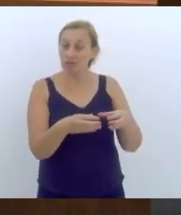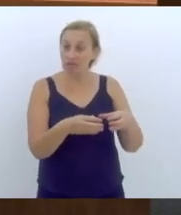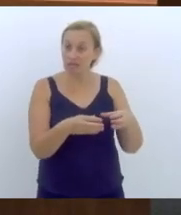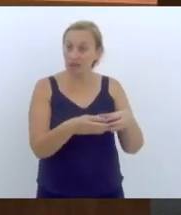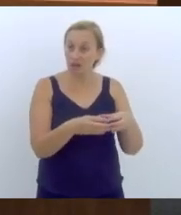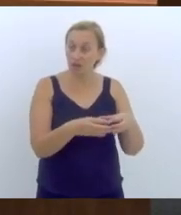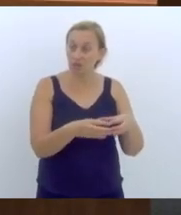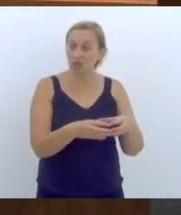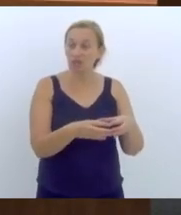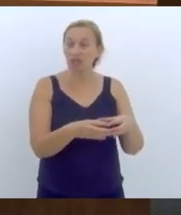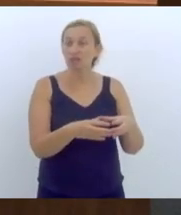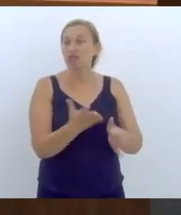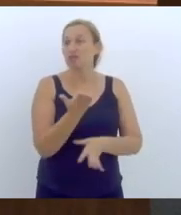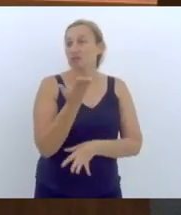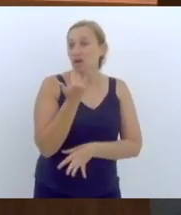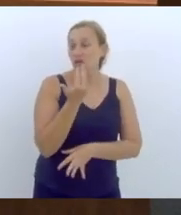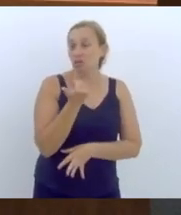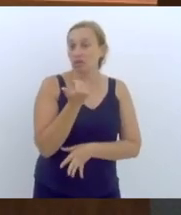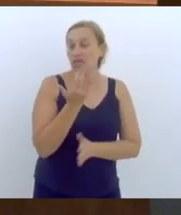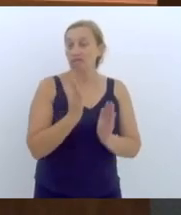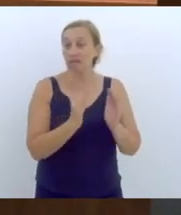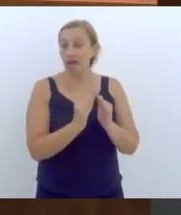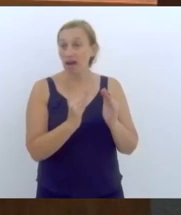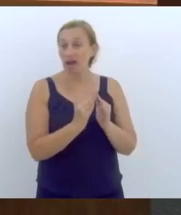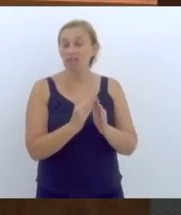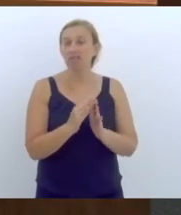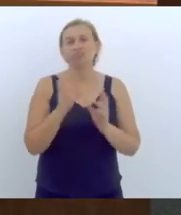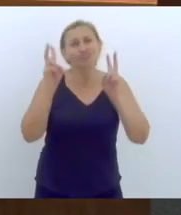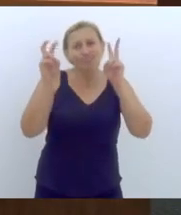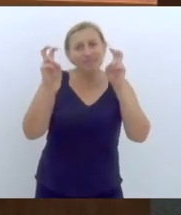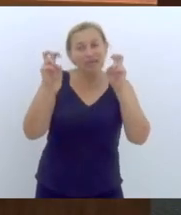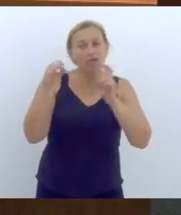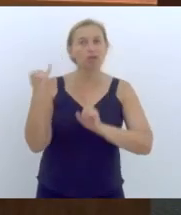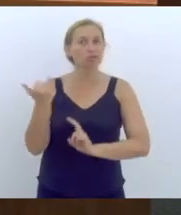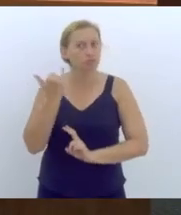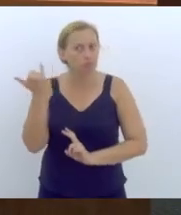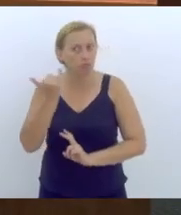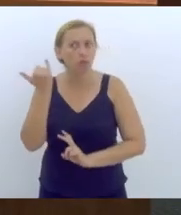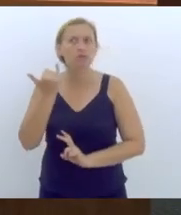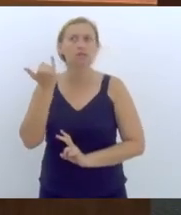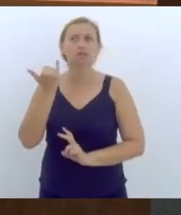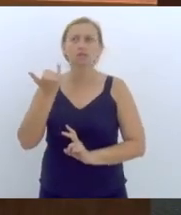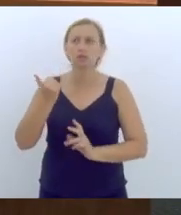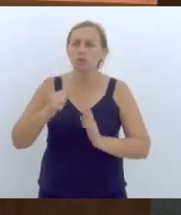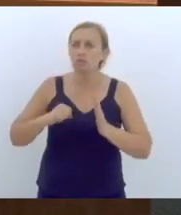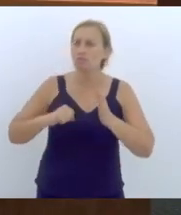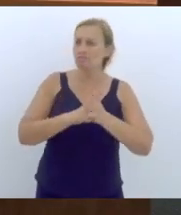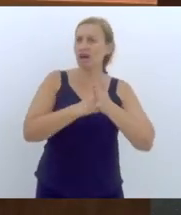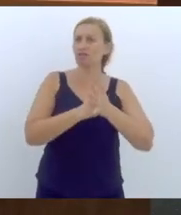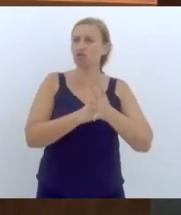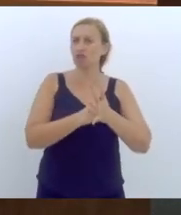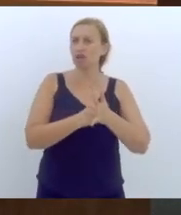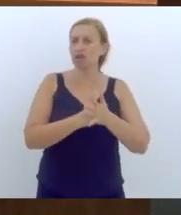da Casa. Acreditamos ser um tema importante, tem um impacto direto sobre a produção de